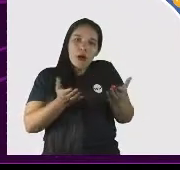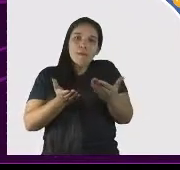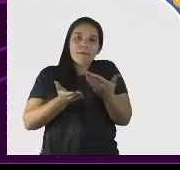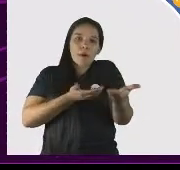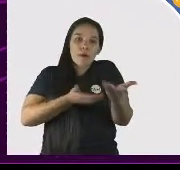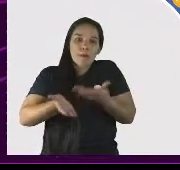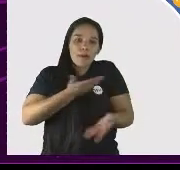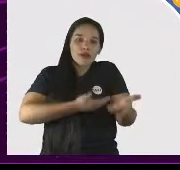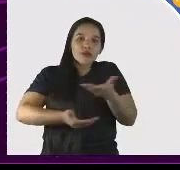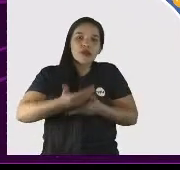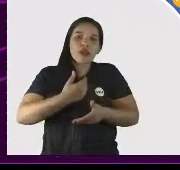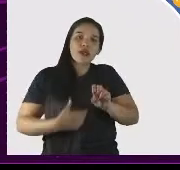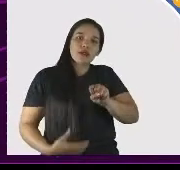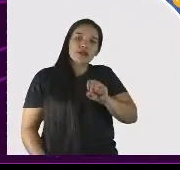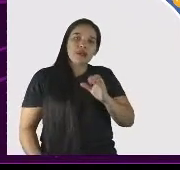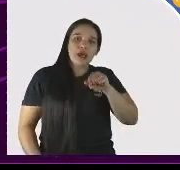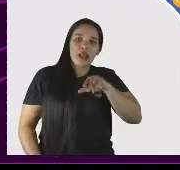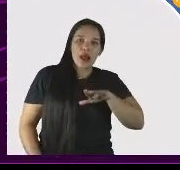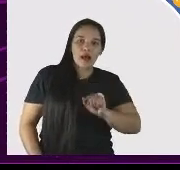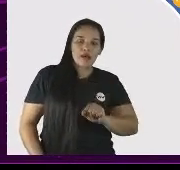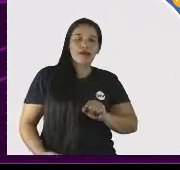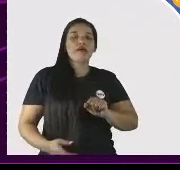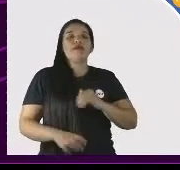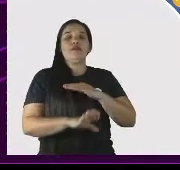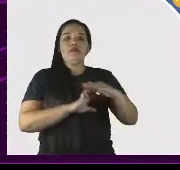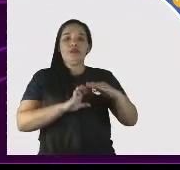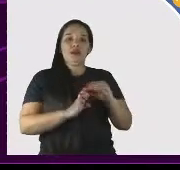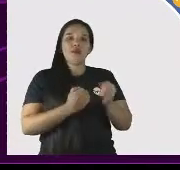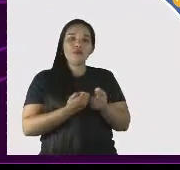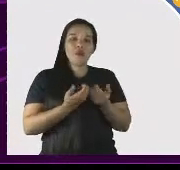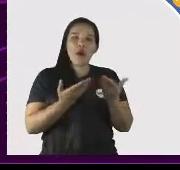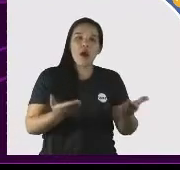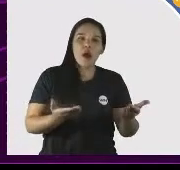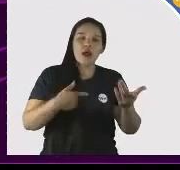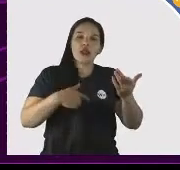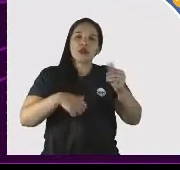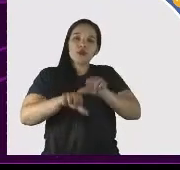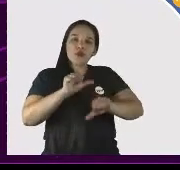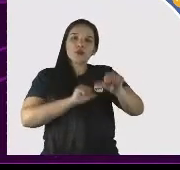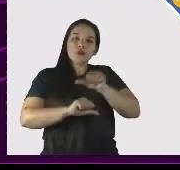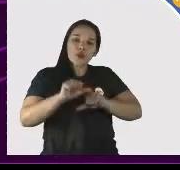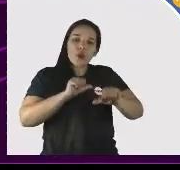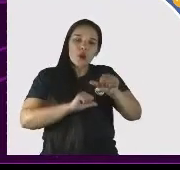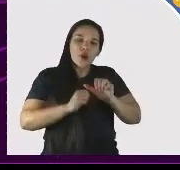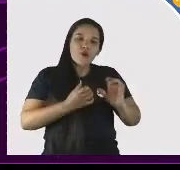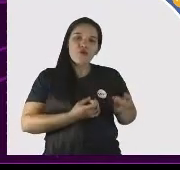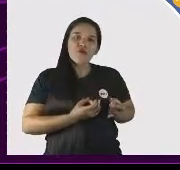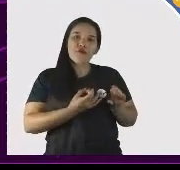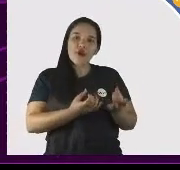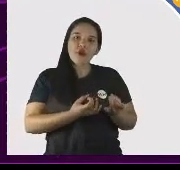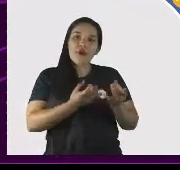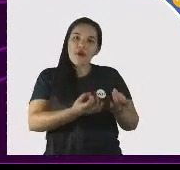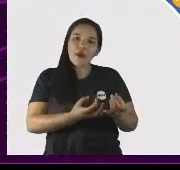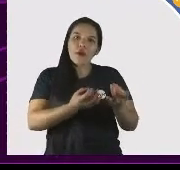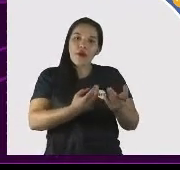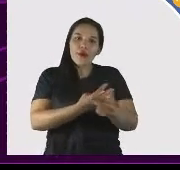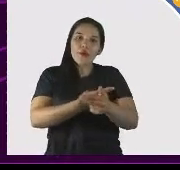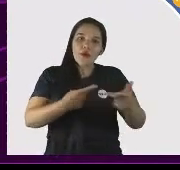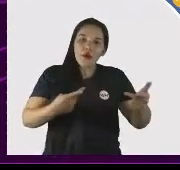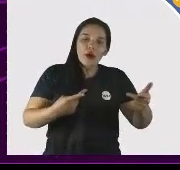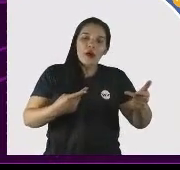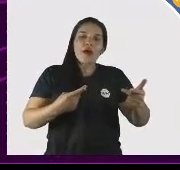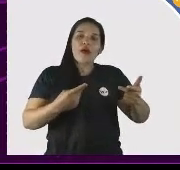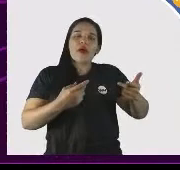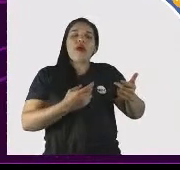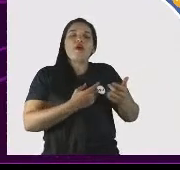a Scania vem trabalhando nos últimos anos para realmente mudar a sua jornada né de vender produtos para vender soluções